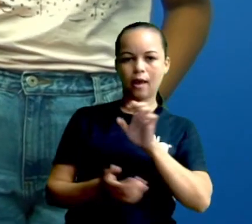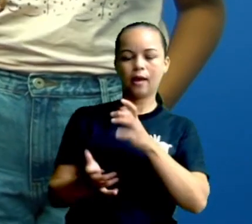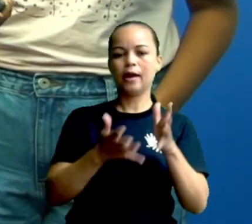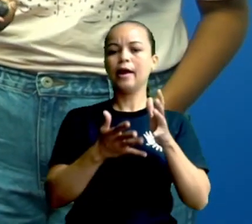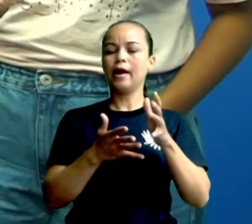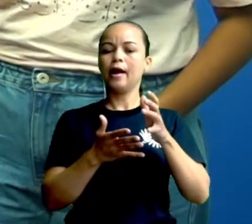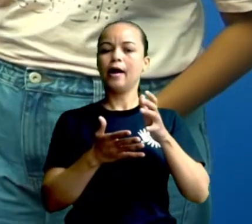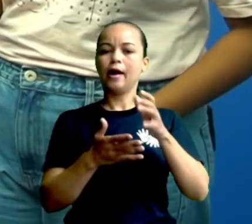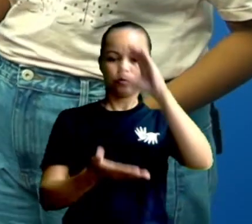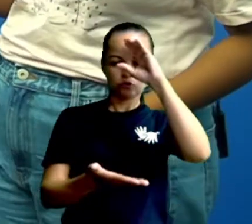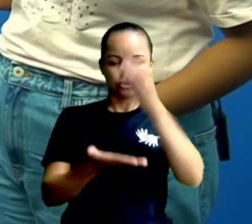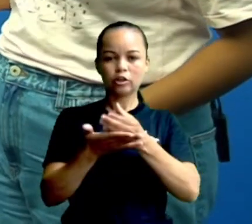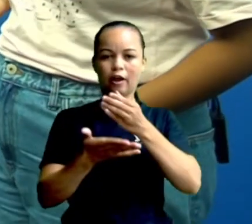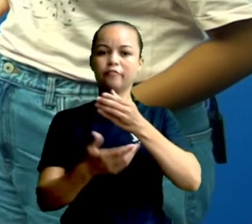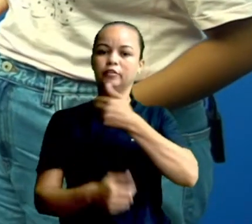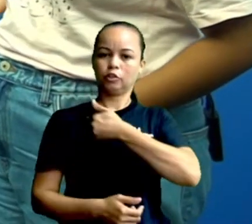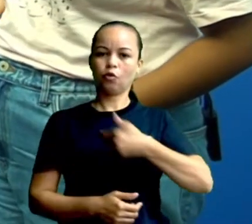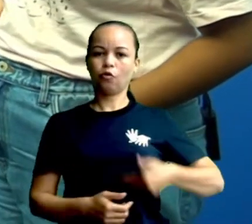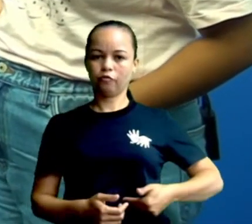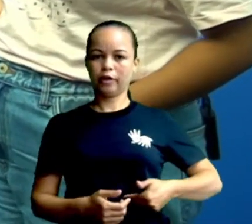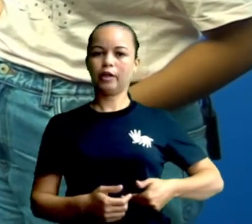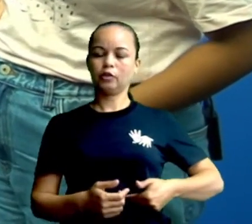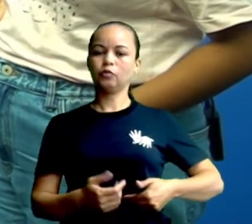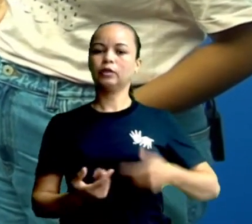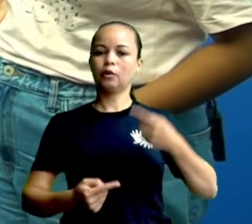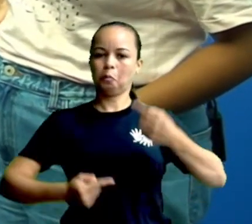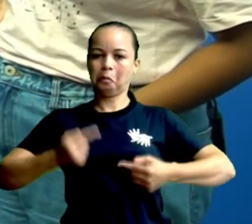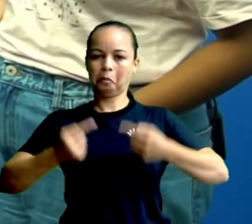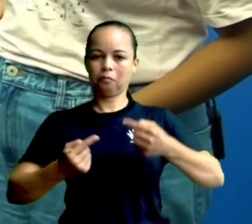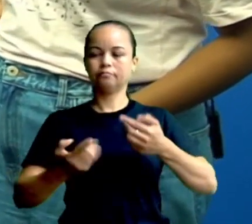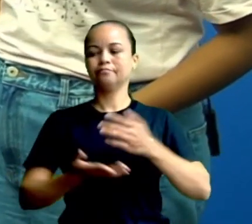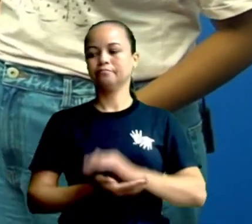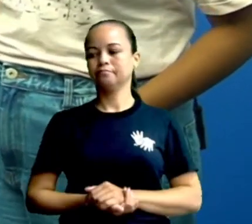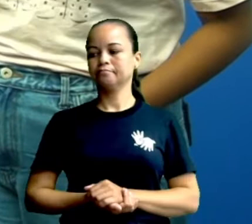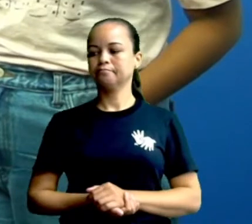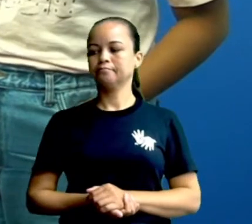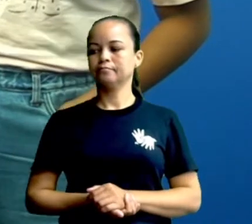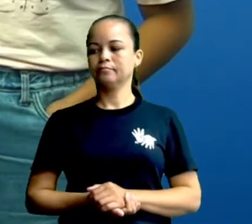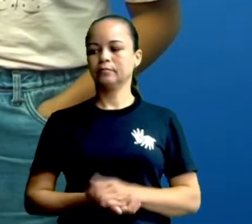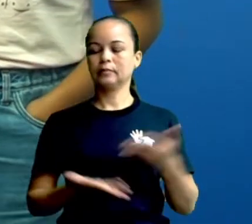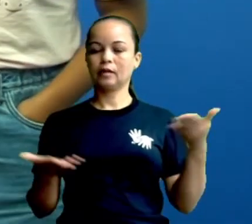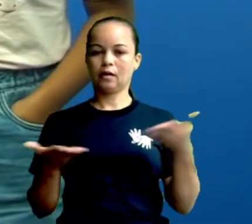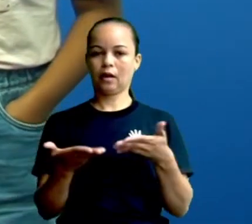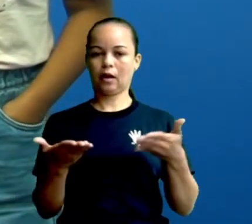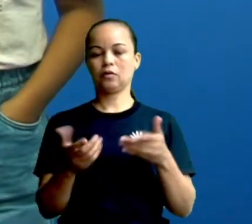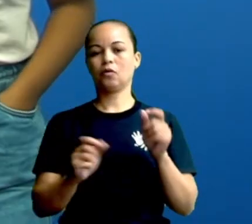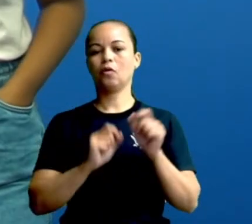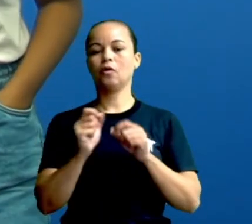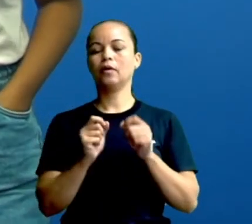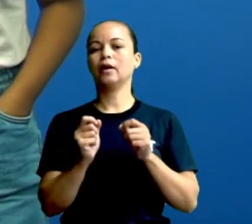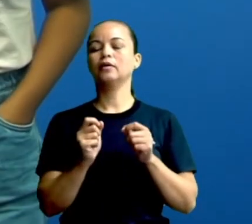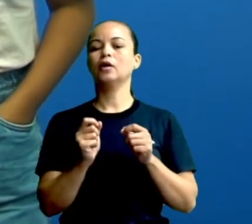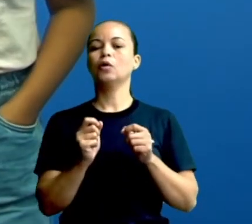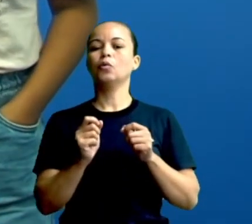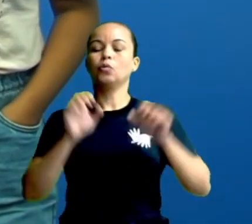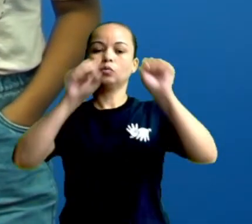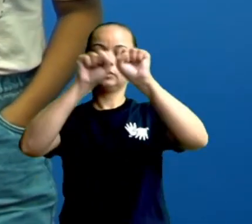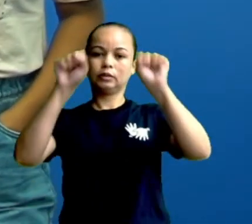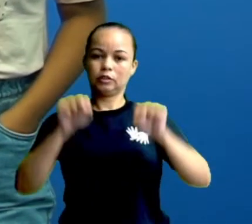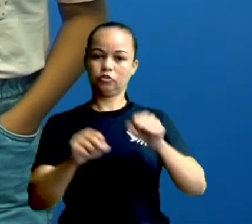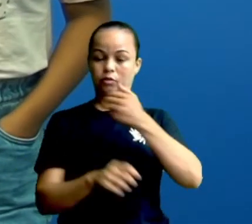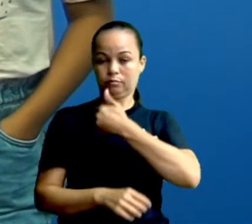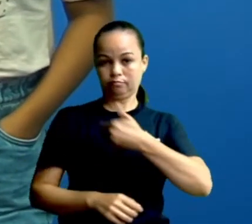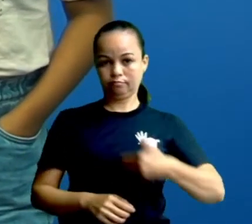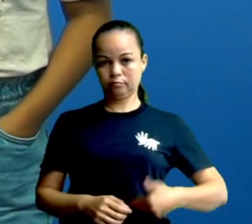exercer aí um poder político tá agora a gente vai falar do sistema de governo